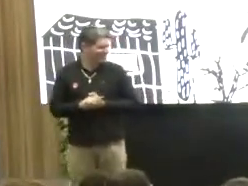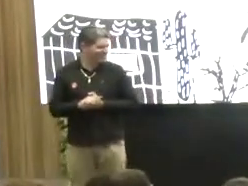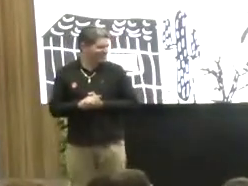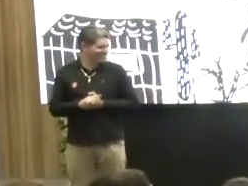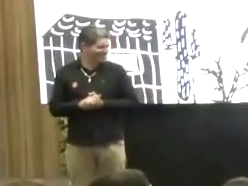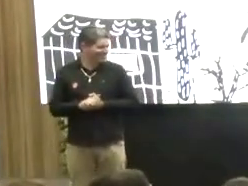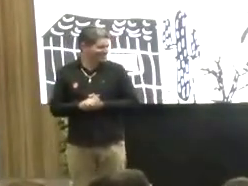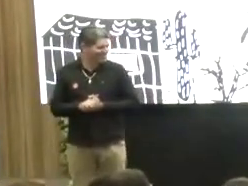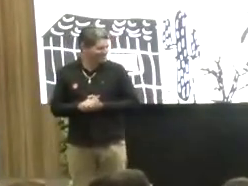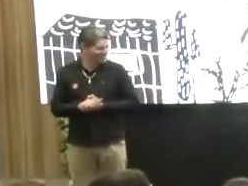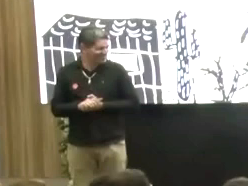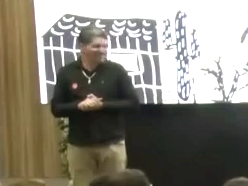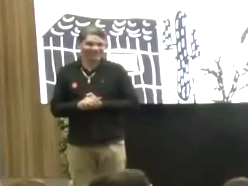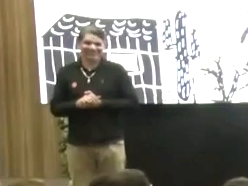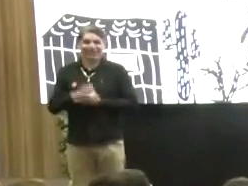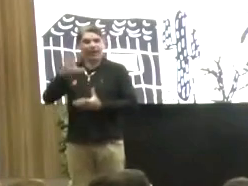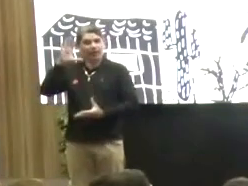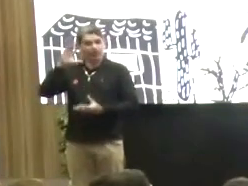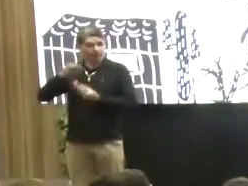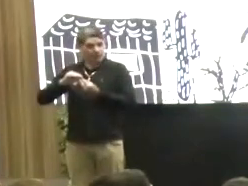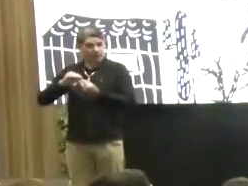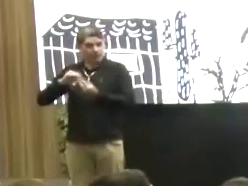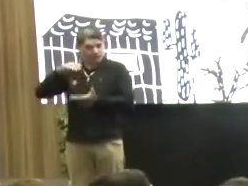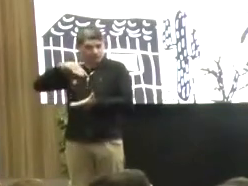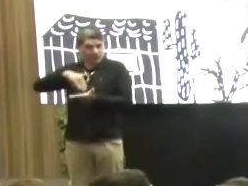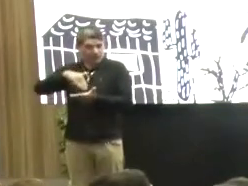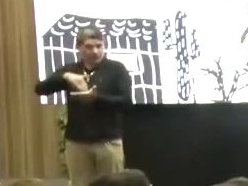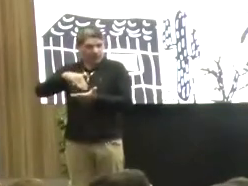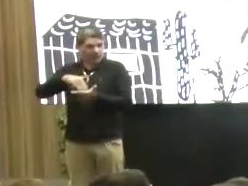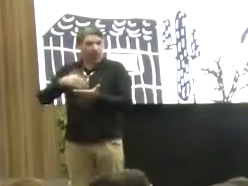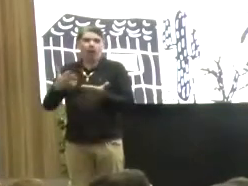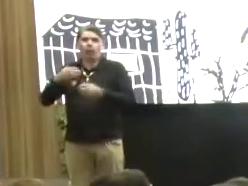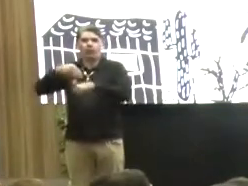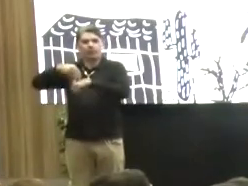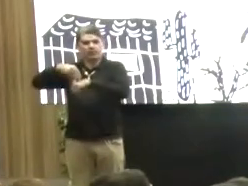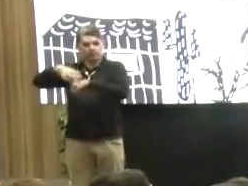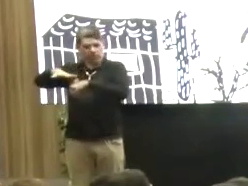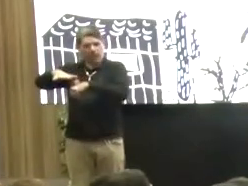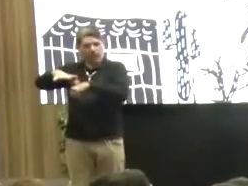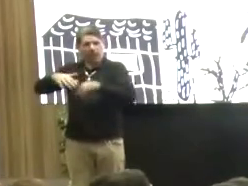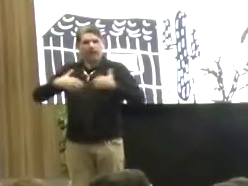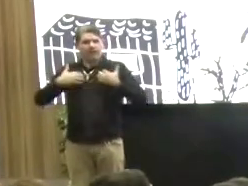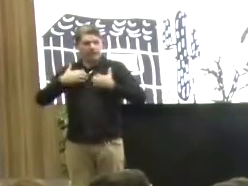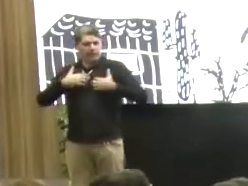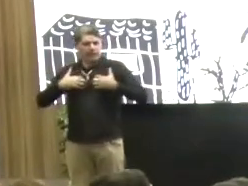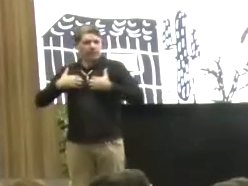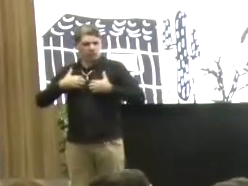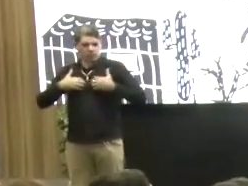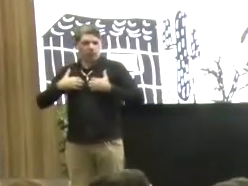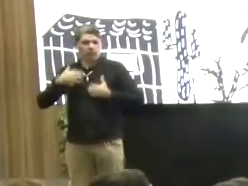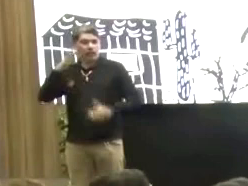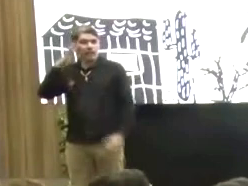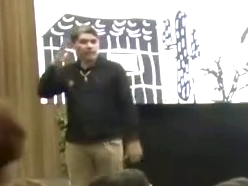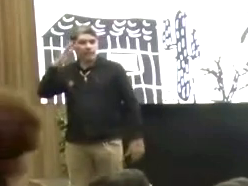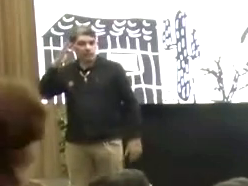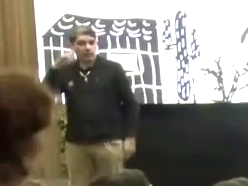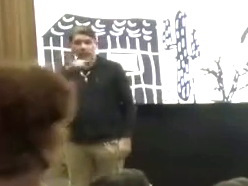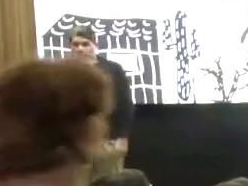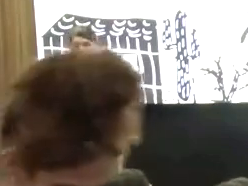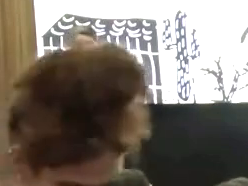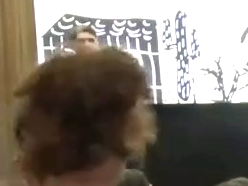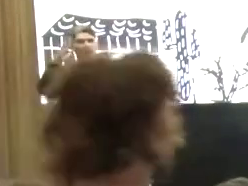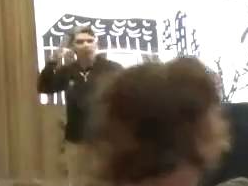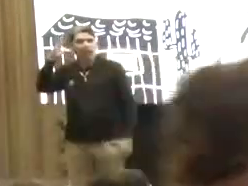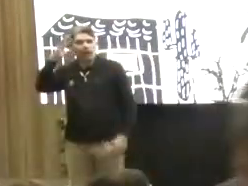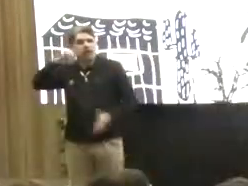Bom, como consideração final, eu gostaria de deixar algumas das inquietações, e é muito bacana que a gente saia daqui cheio de